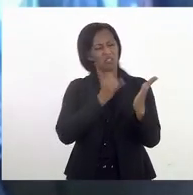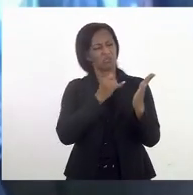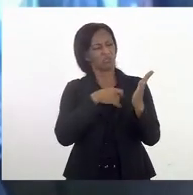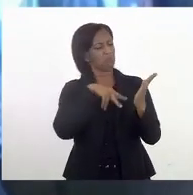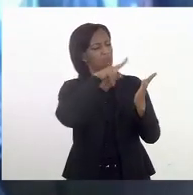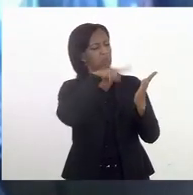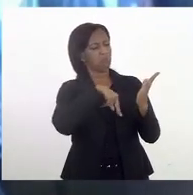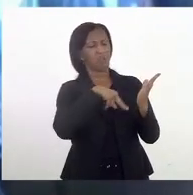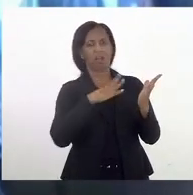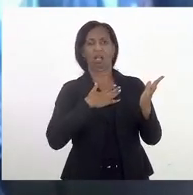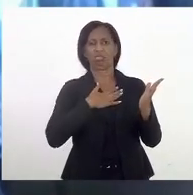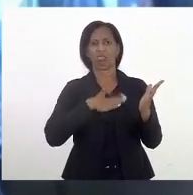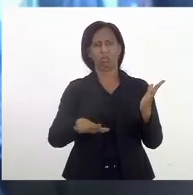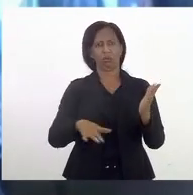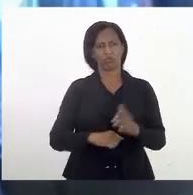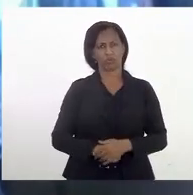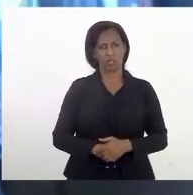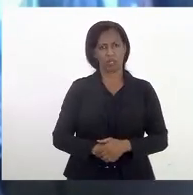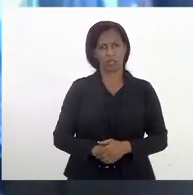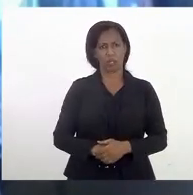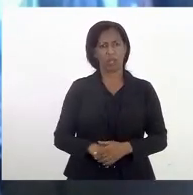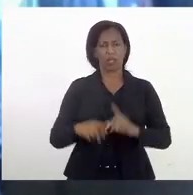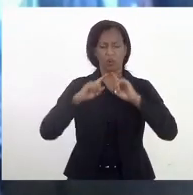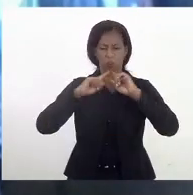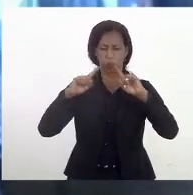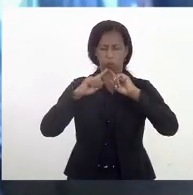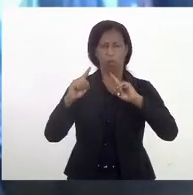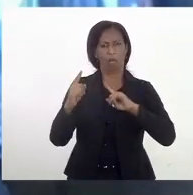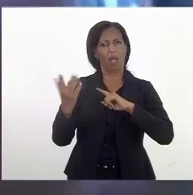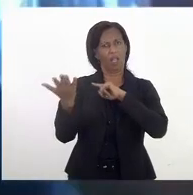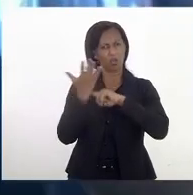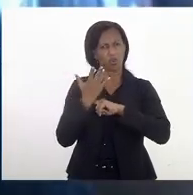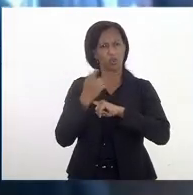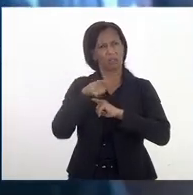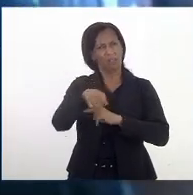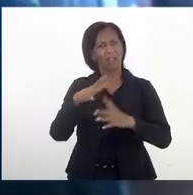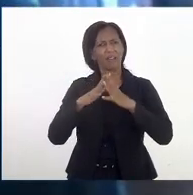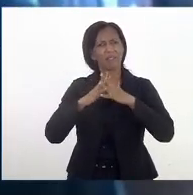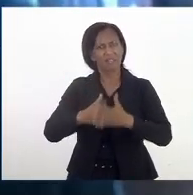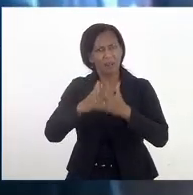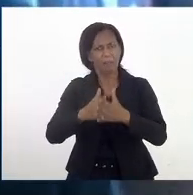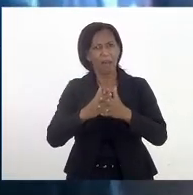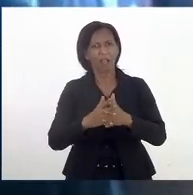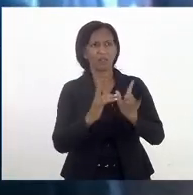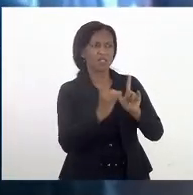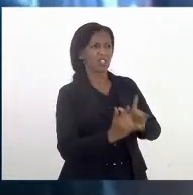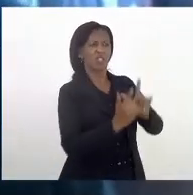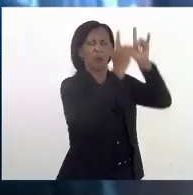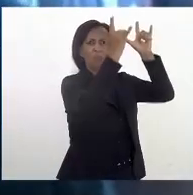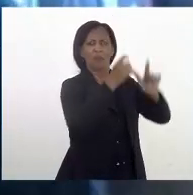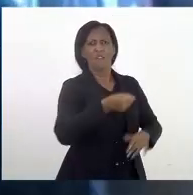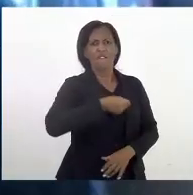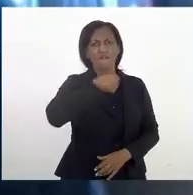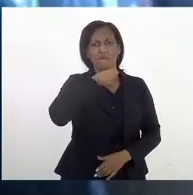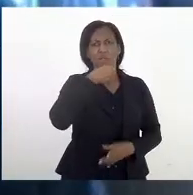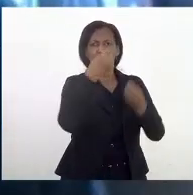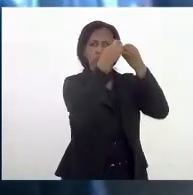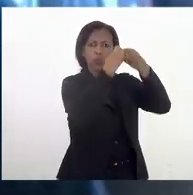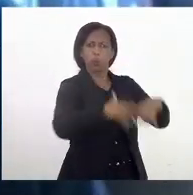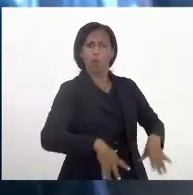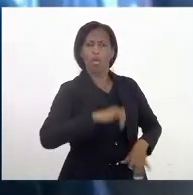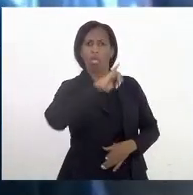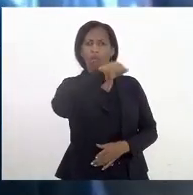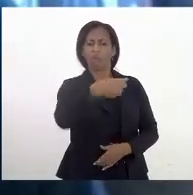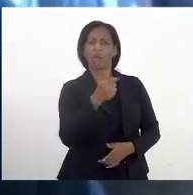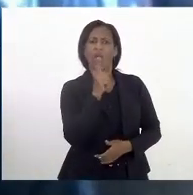gostei muito não eu acho que critica ajuda mas essa atrapalha eu deixar o prédio para que os pedaços é aproveitar a